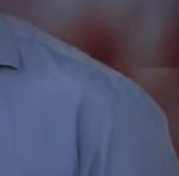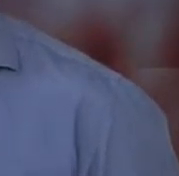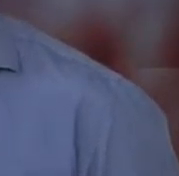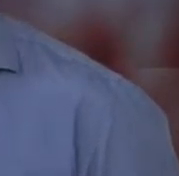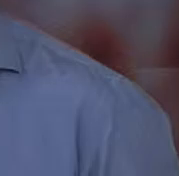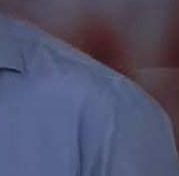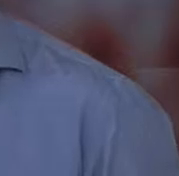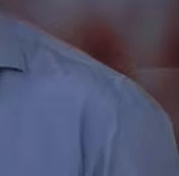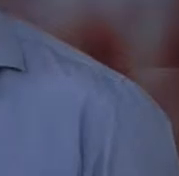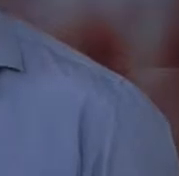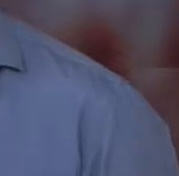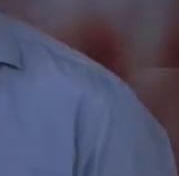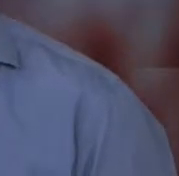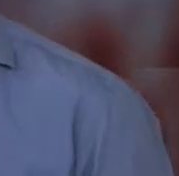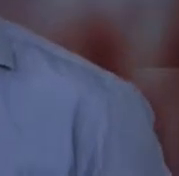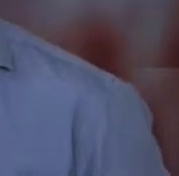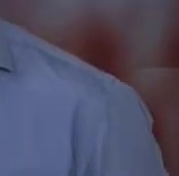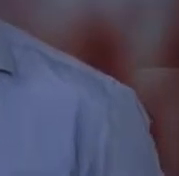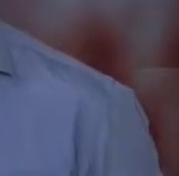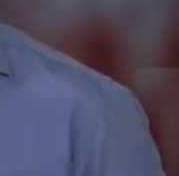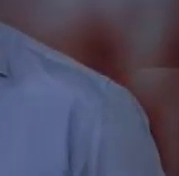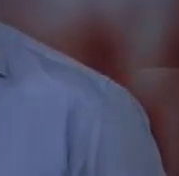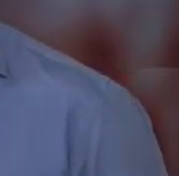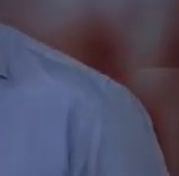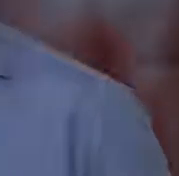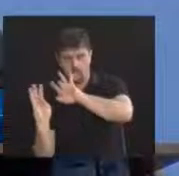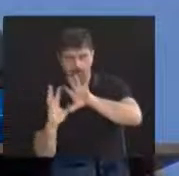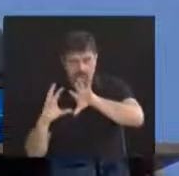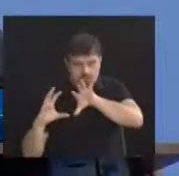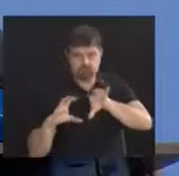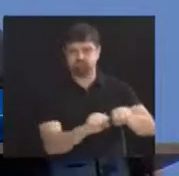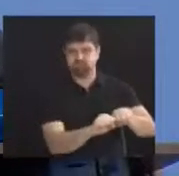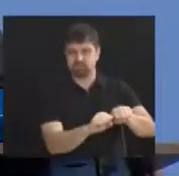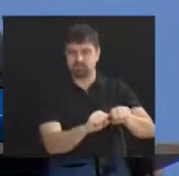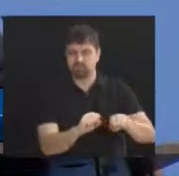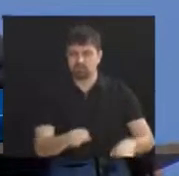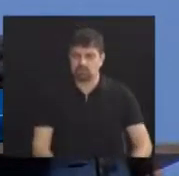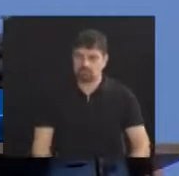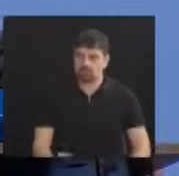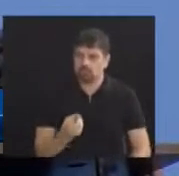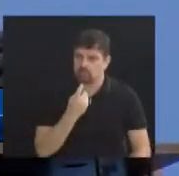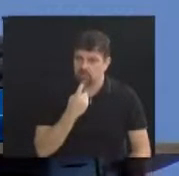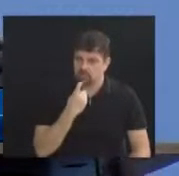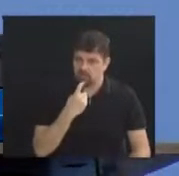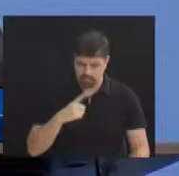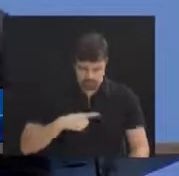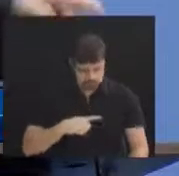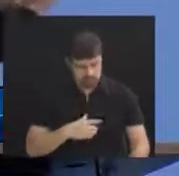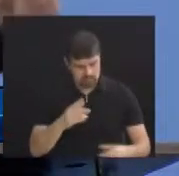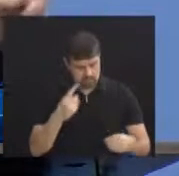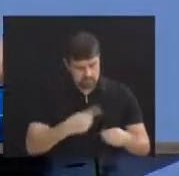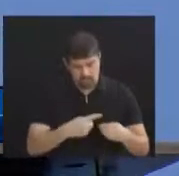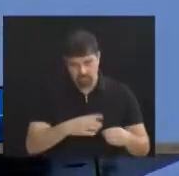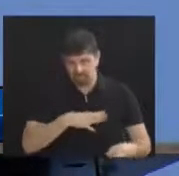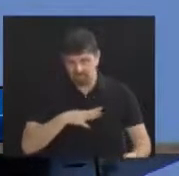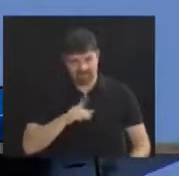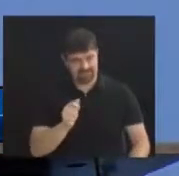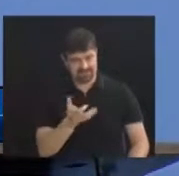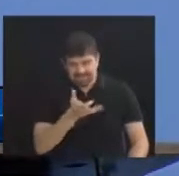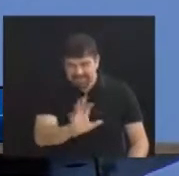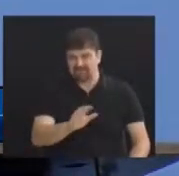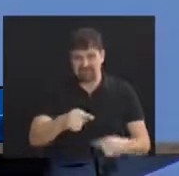vereador, este tipo de manifestação mais atrapalha do que ajuda. Campinas é uma cidade ordeira e Campinas não quer